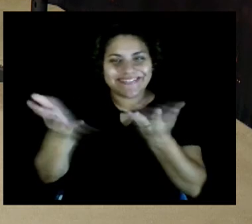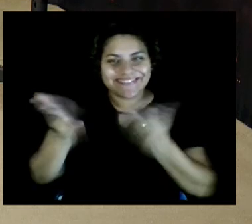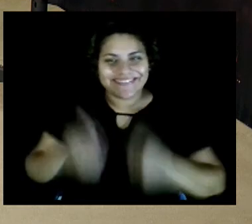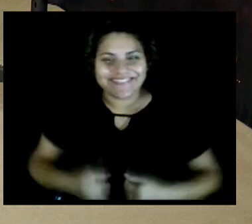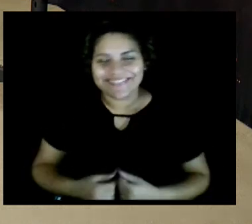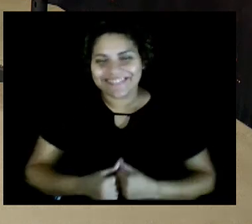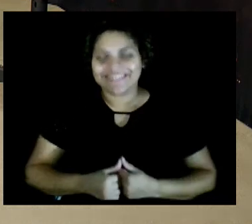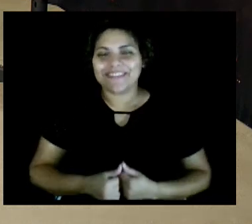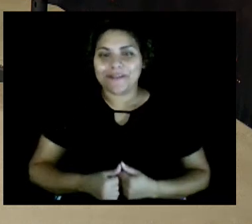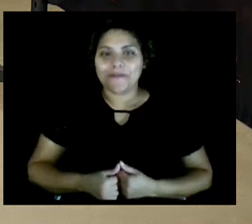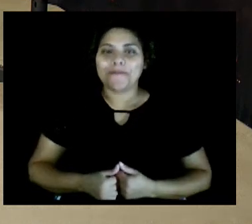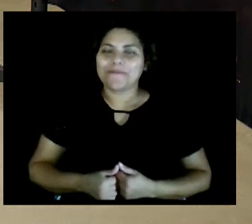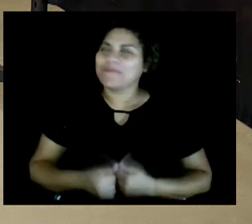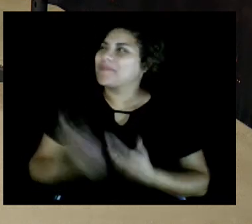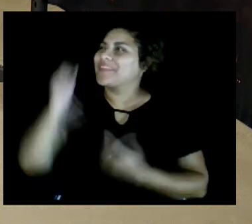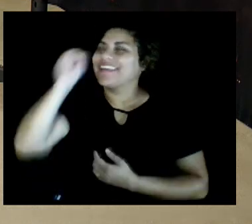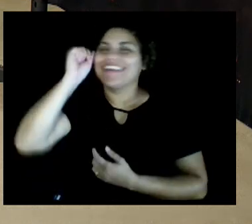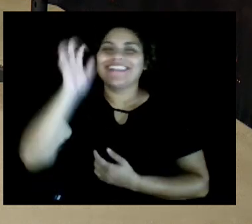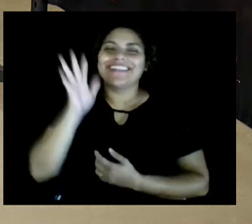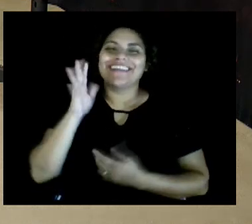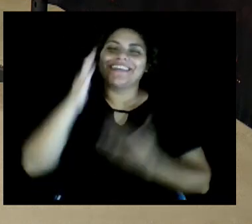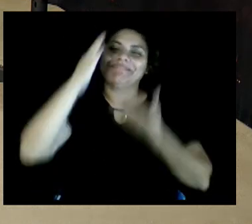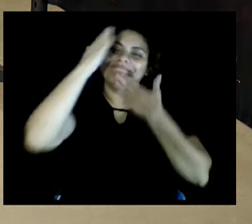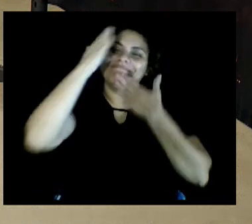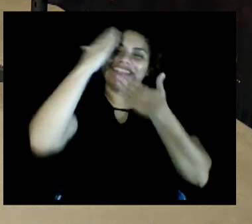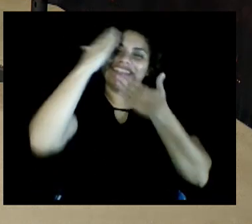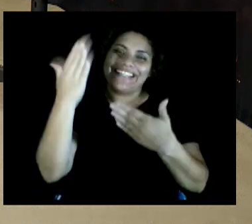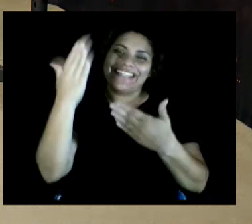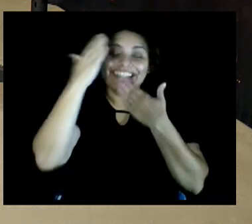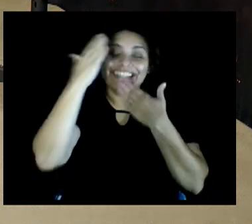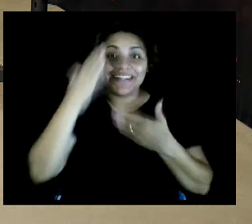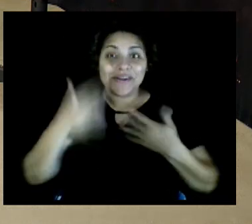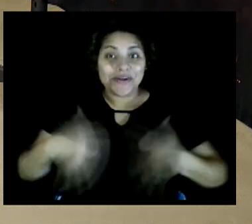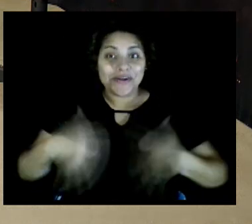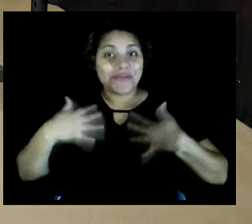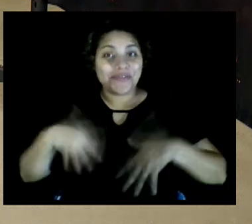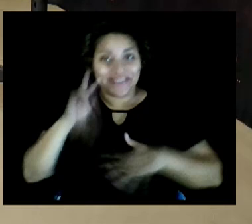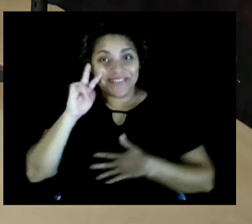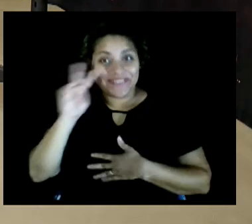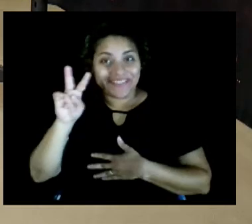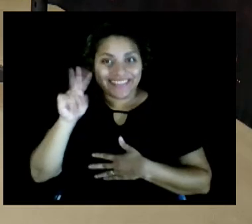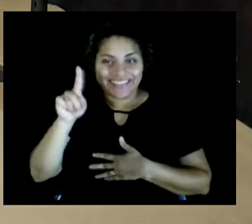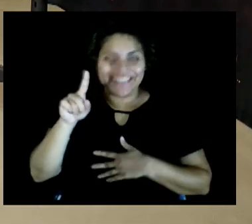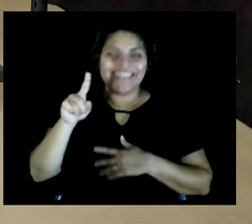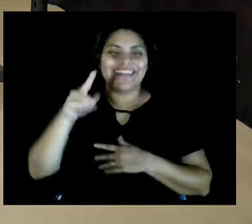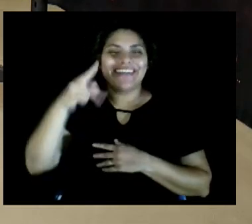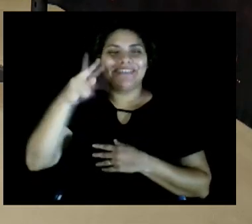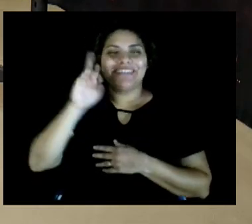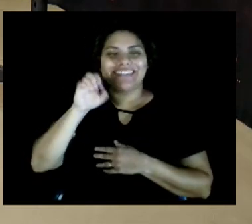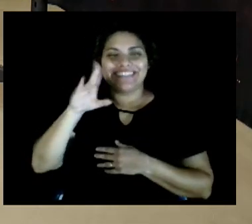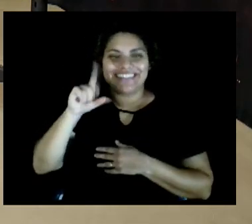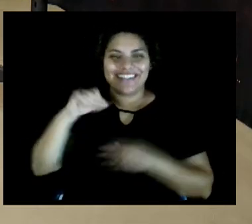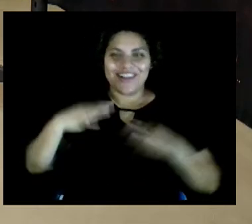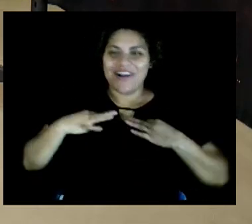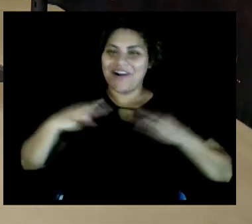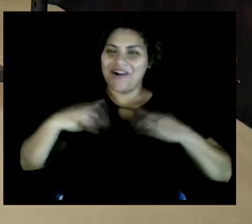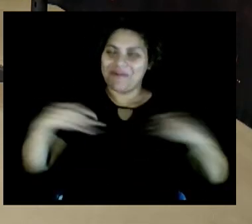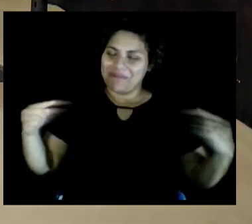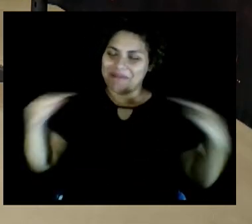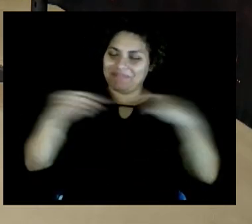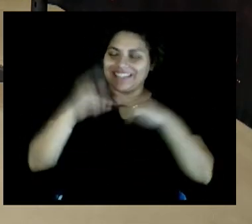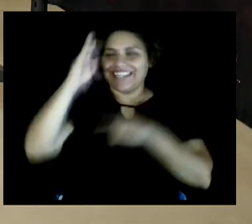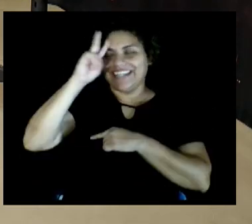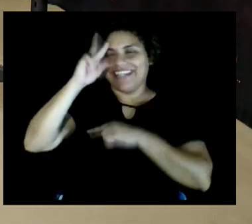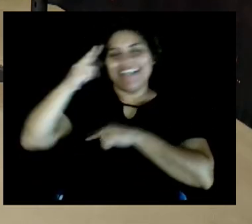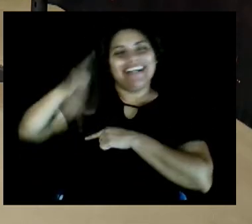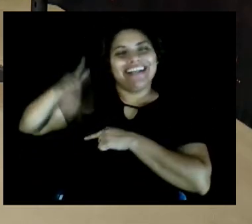Ô, Ale, obrigada, Alexandra. Você viu, doutora Priscila, Alexandra, com a roupinha já nostálgica, falando de brechó, né,